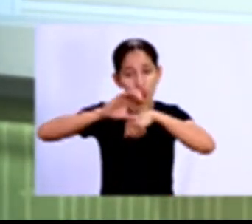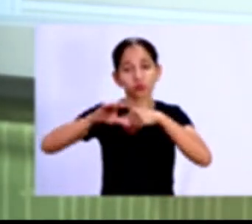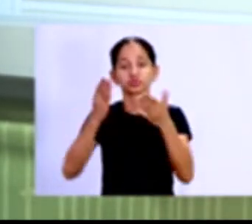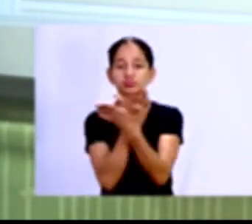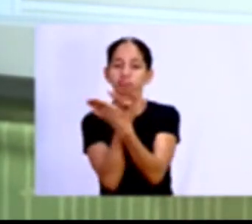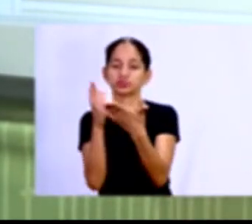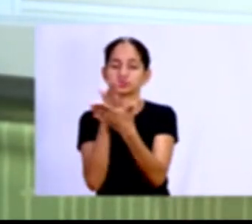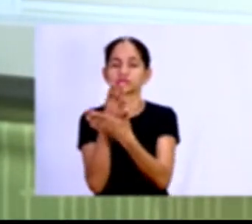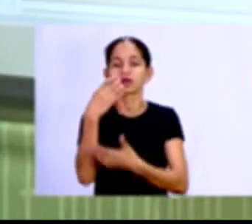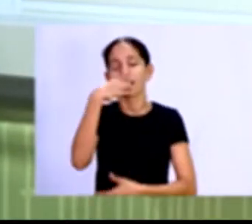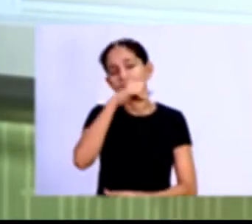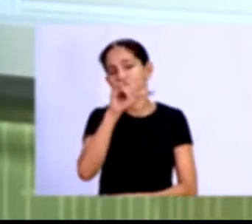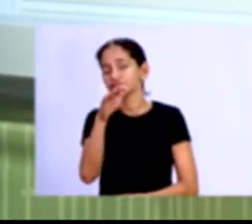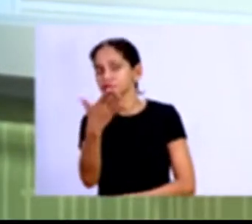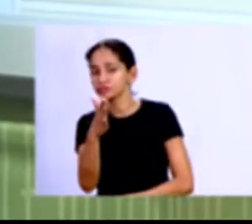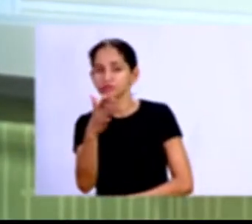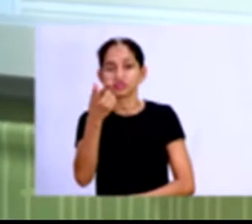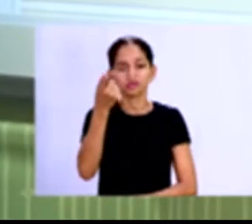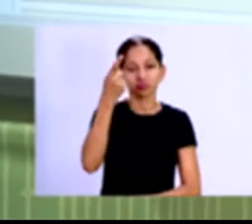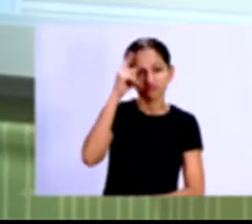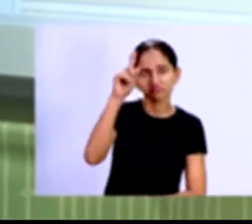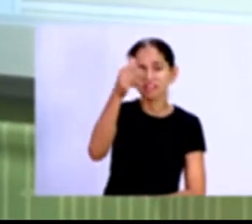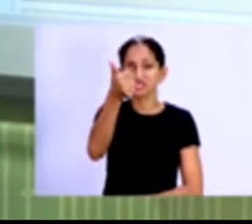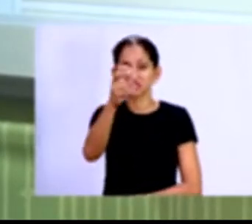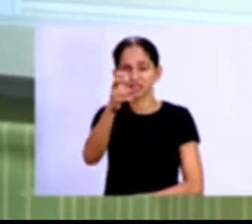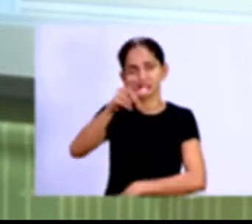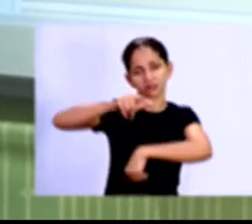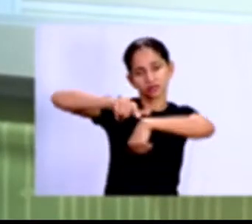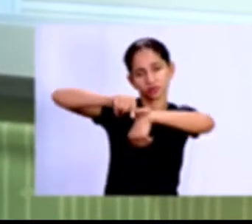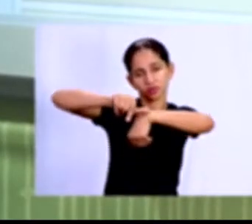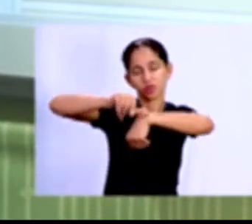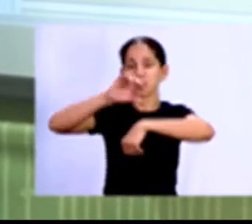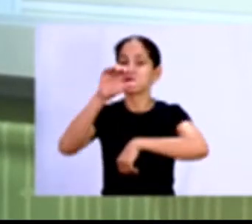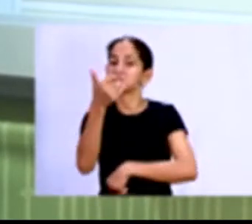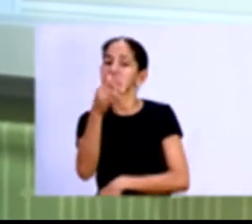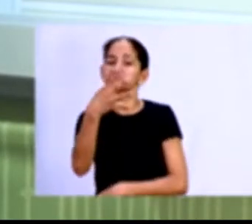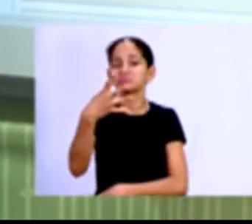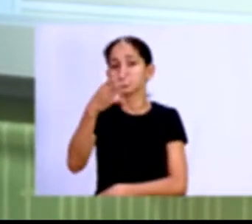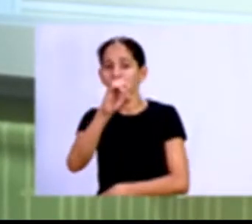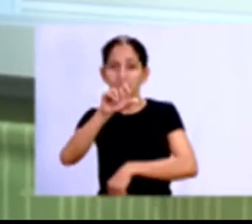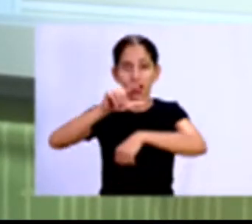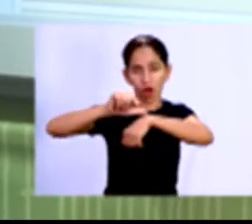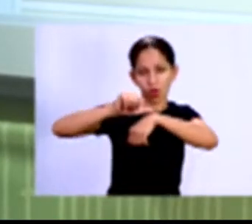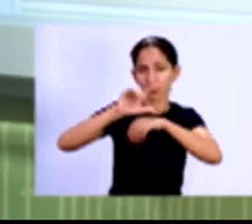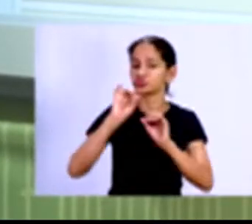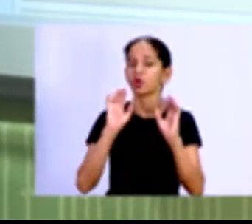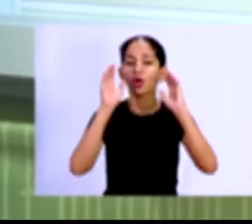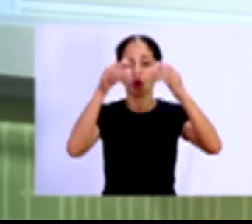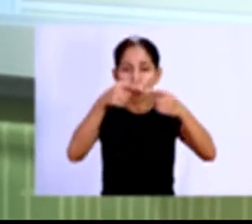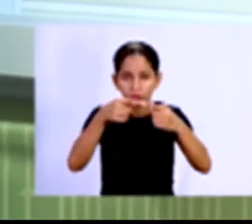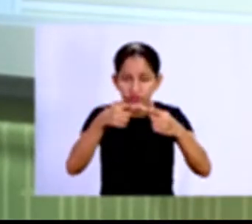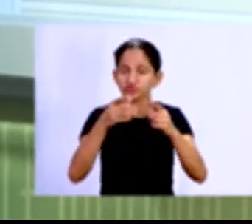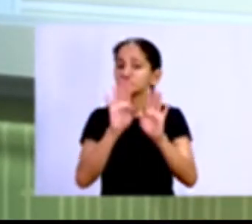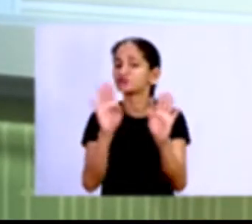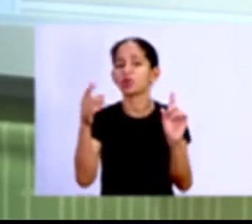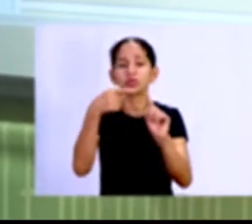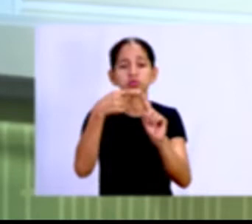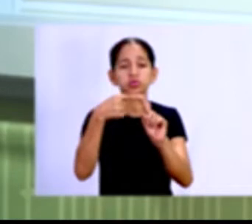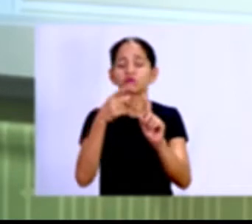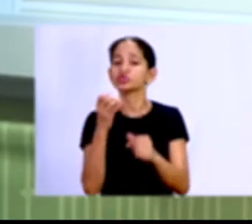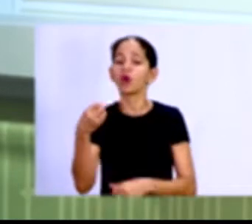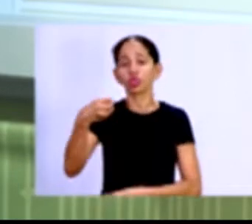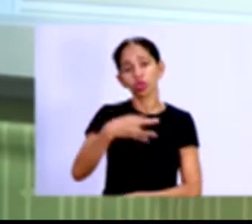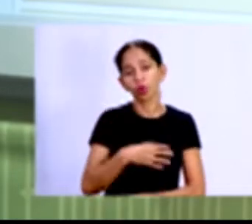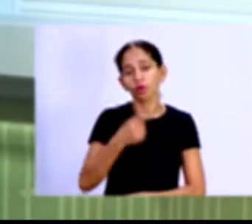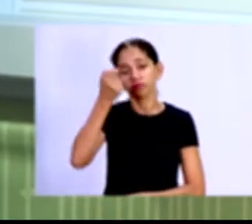cursos de aproximadamente 15 horas, 20 horas, 40 horas, só mesmo com o objetivo de uma atualização